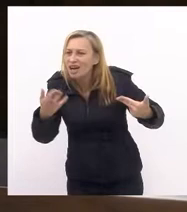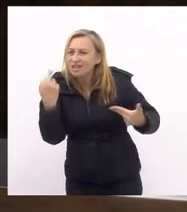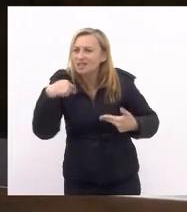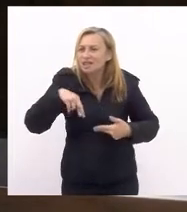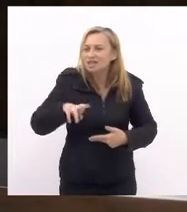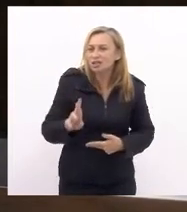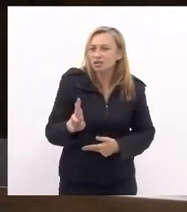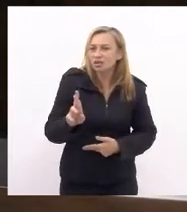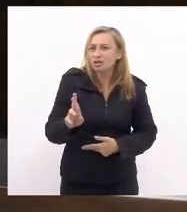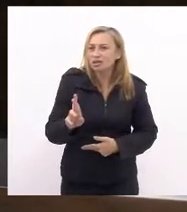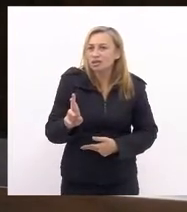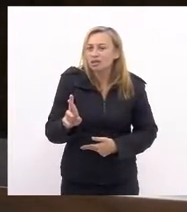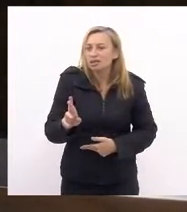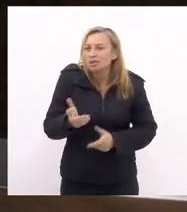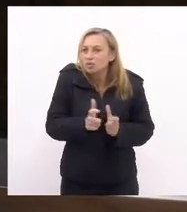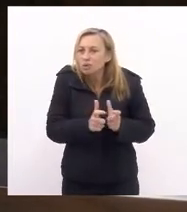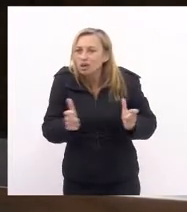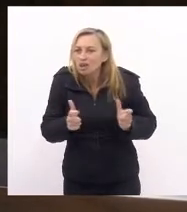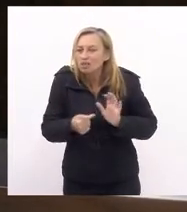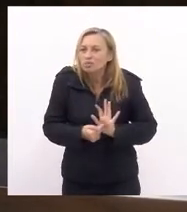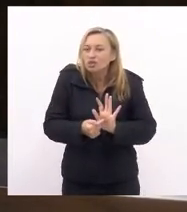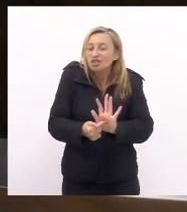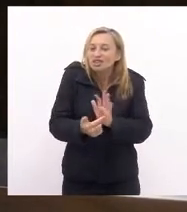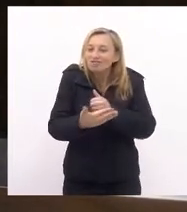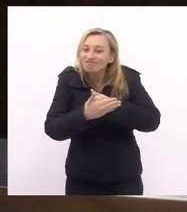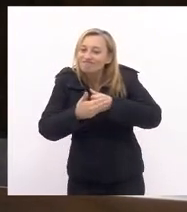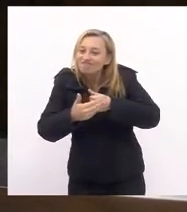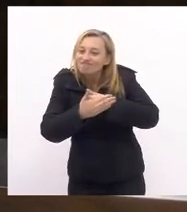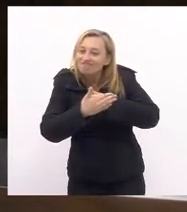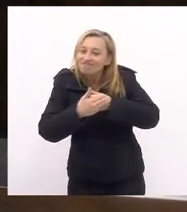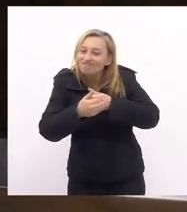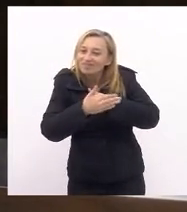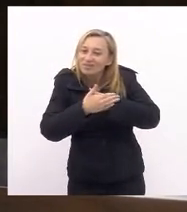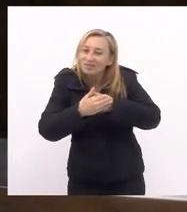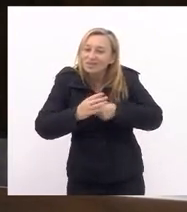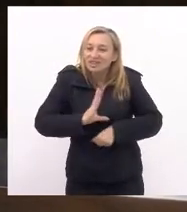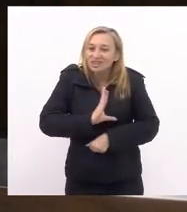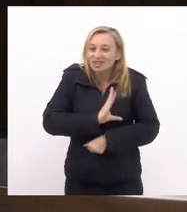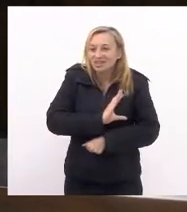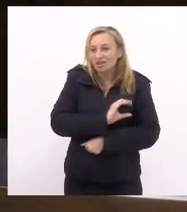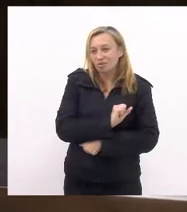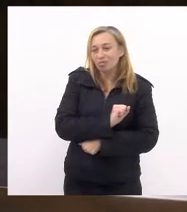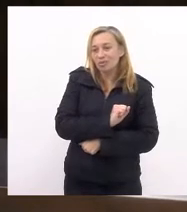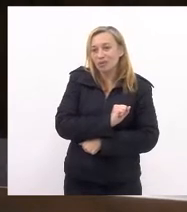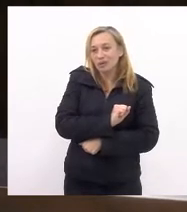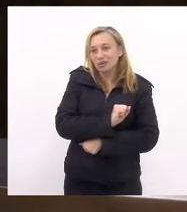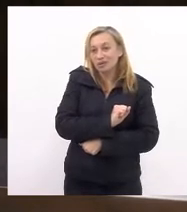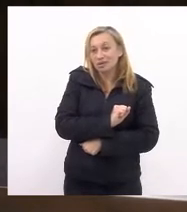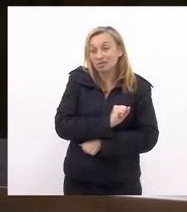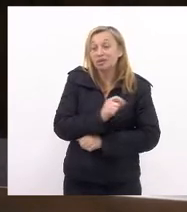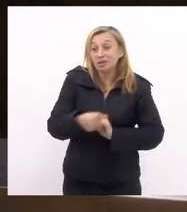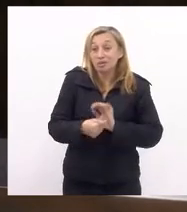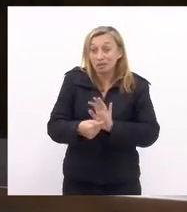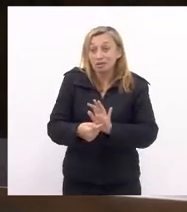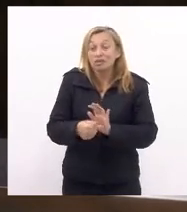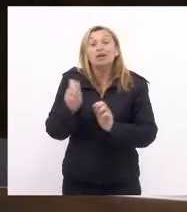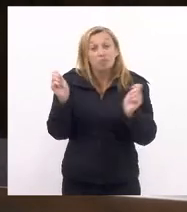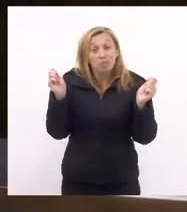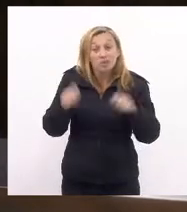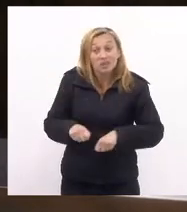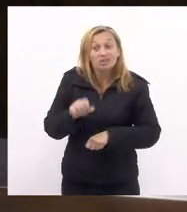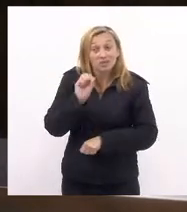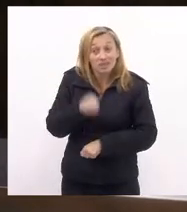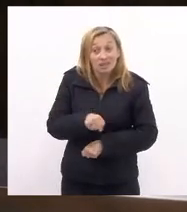religiões e, numa grande demonstração de carinho, numa grande demonstração de amor, uma grande demonstração de que é